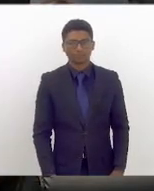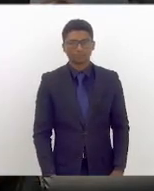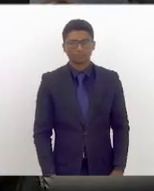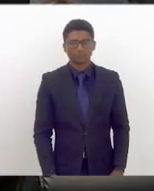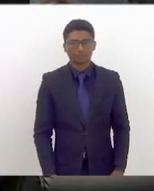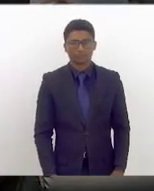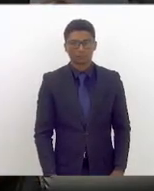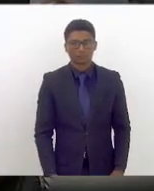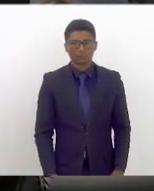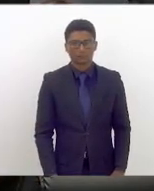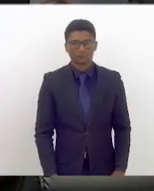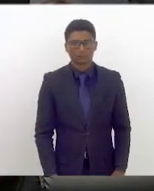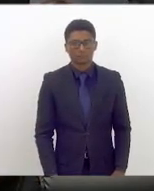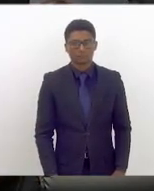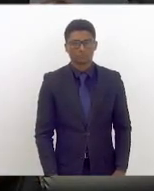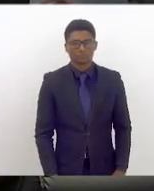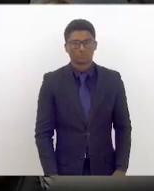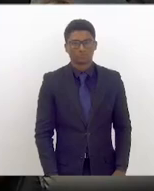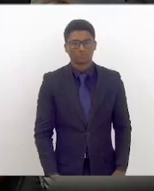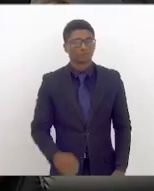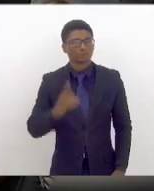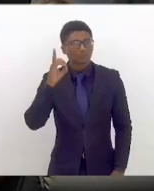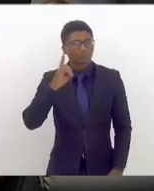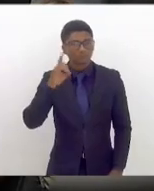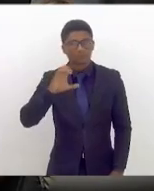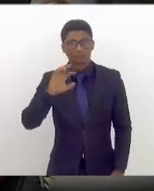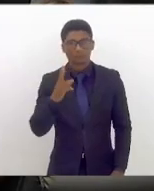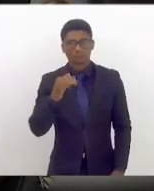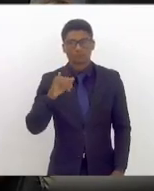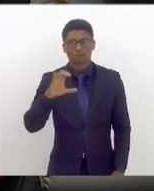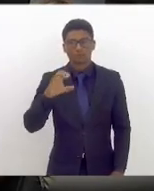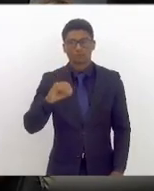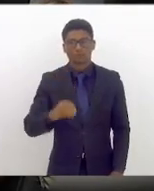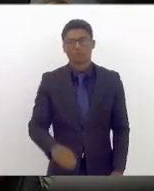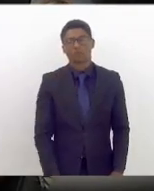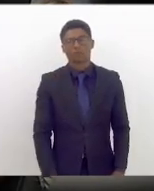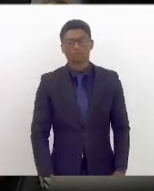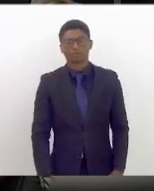tal do Carlos Macedo Deputado Chico Machado